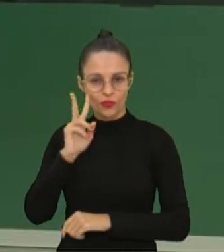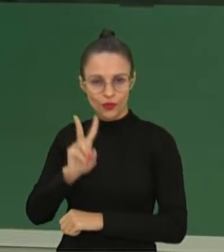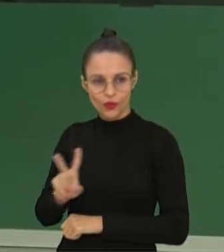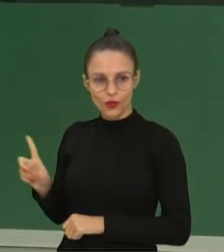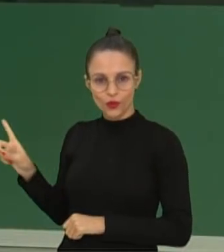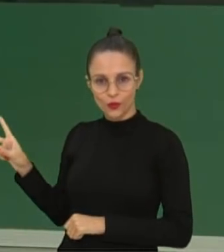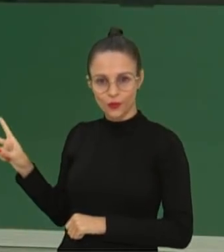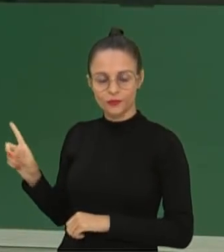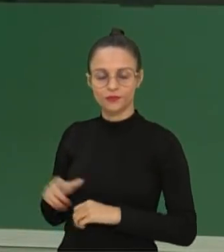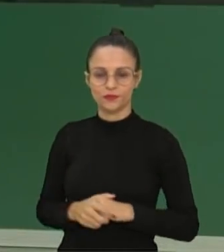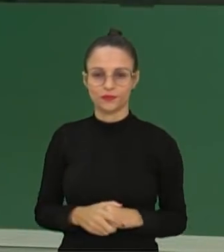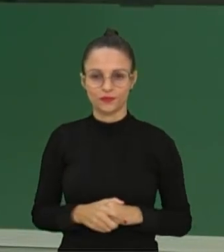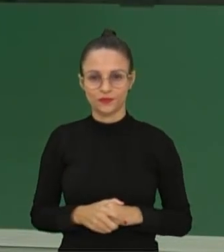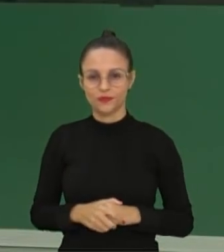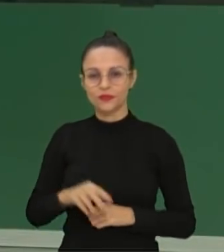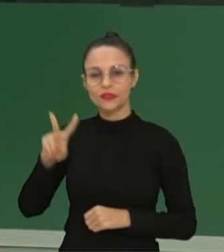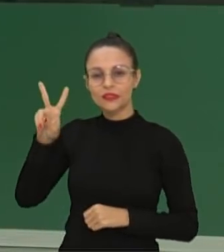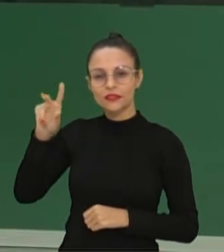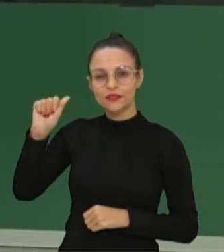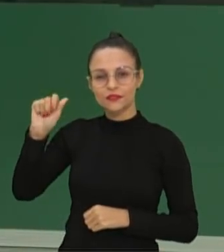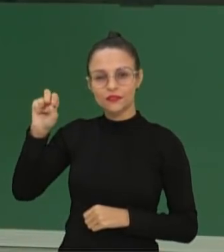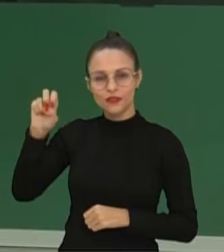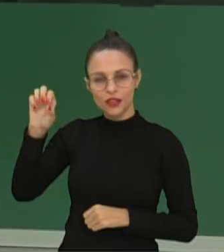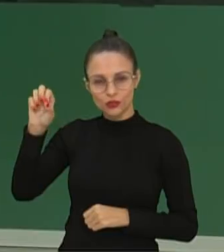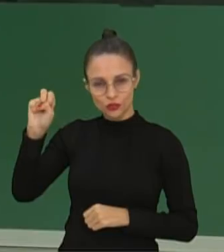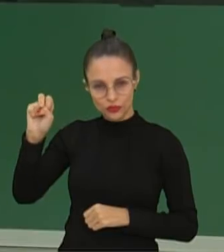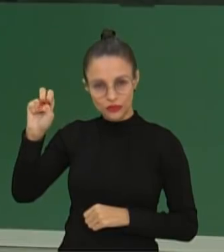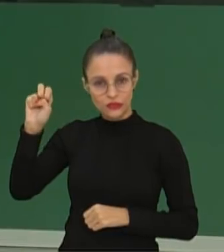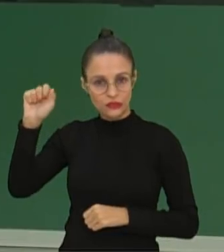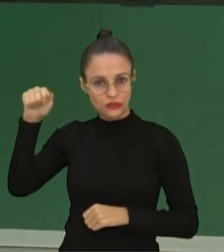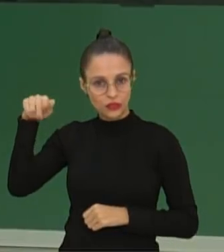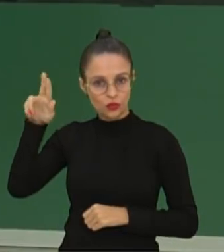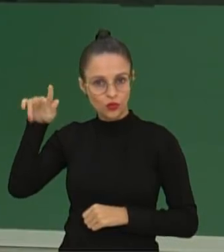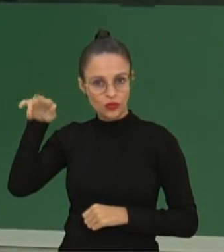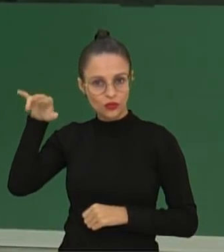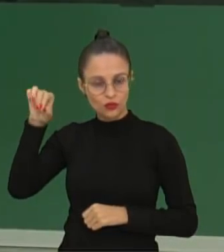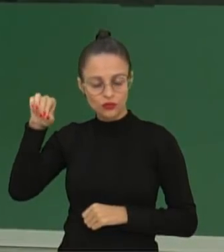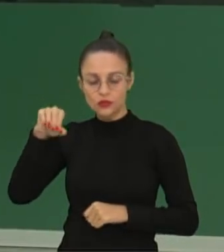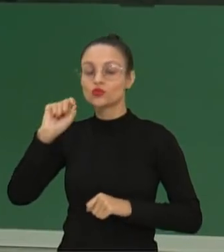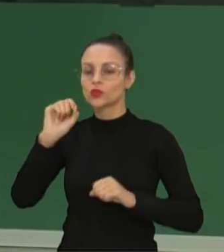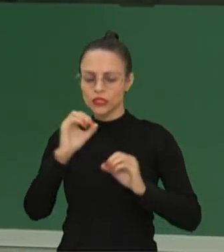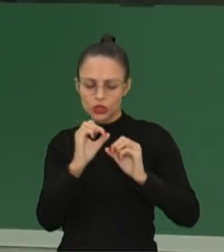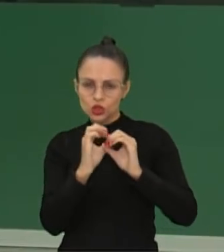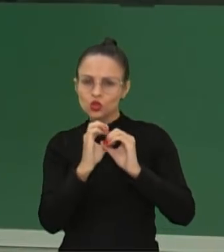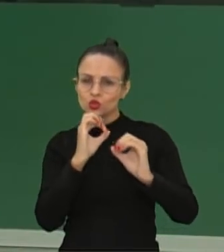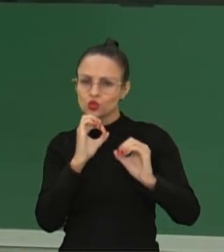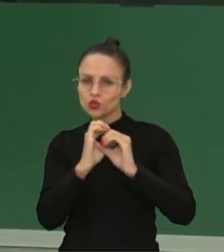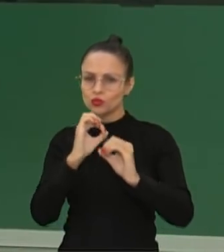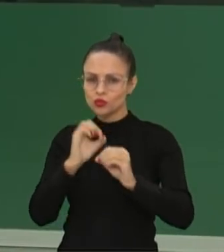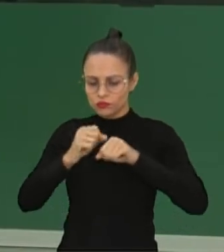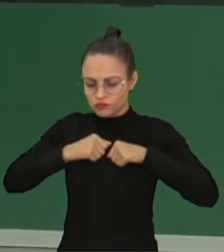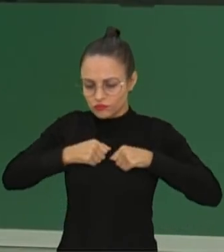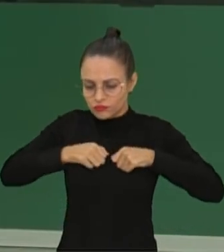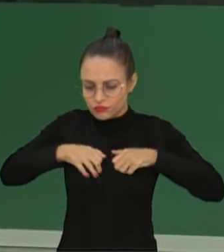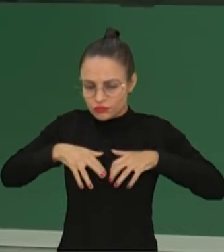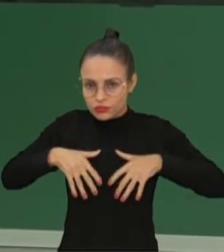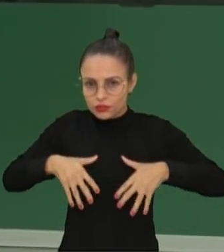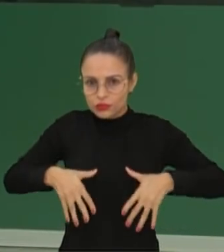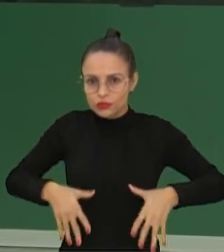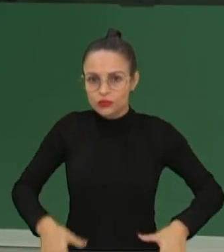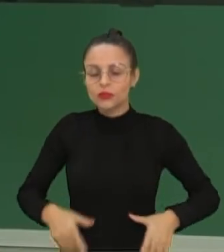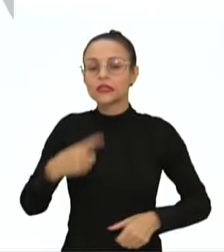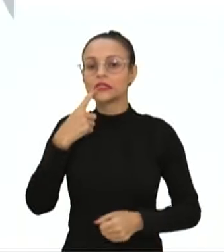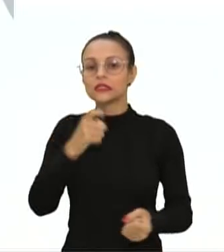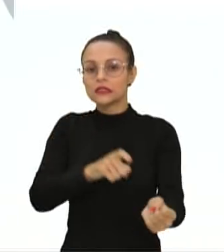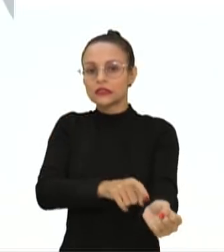aqui. Os vasos sanguíneos, eles são tubos que vão conduzir o sangue por todo o nosso corpo. Tá? Então,